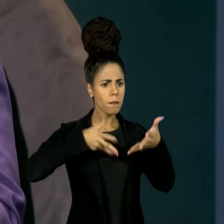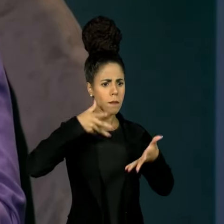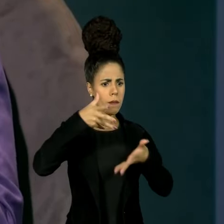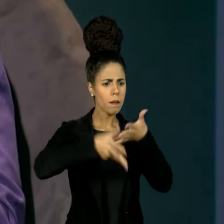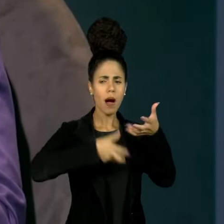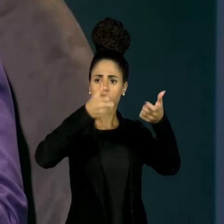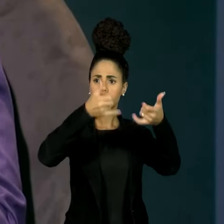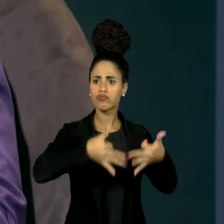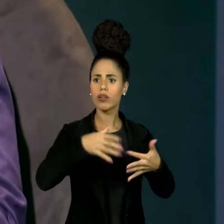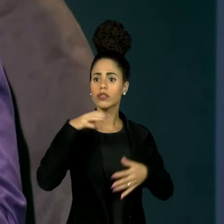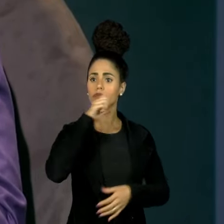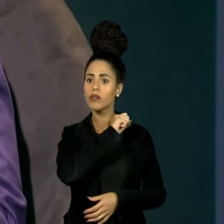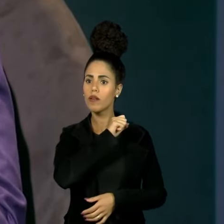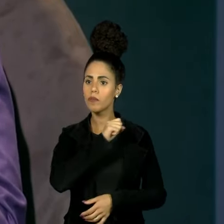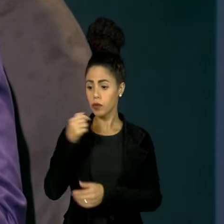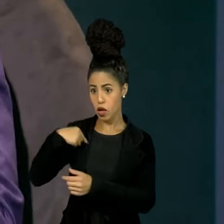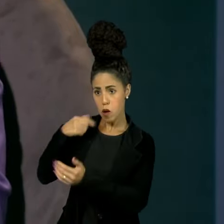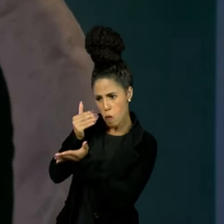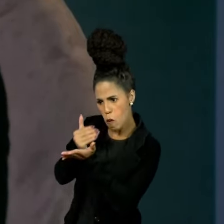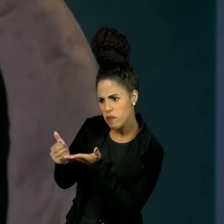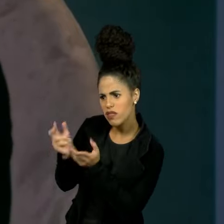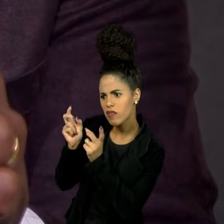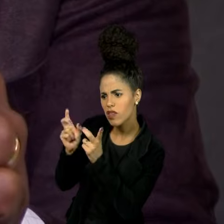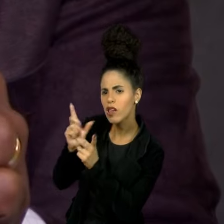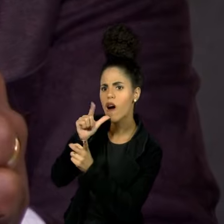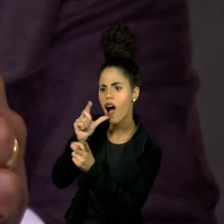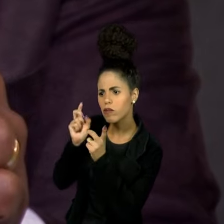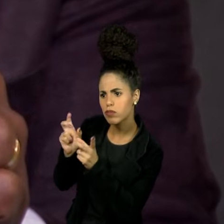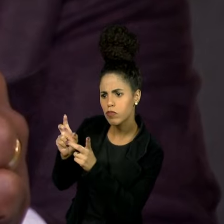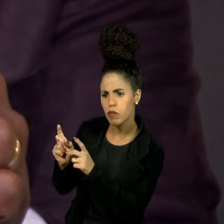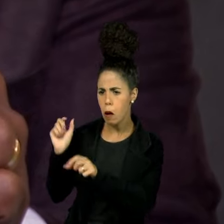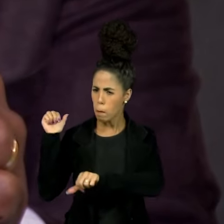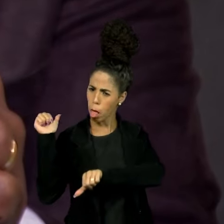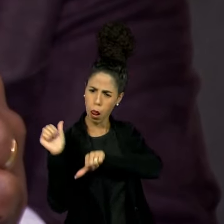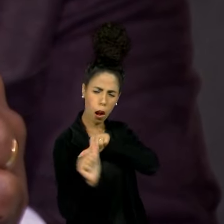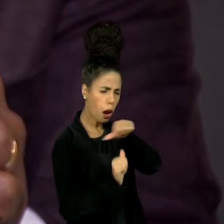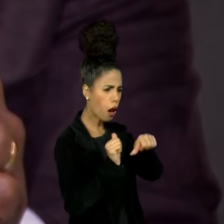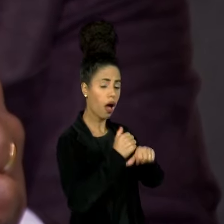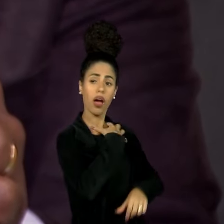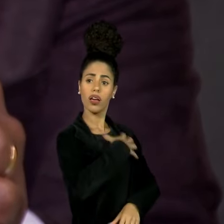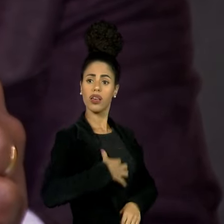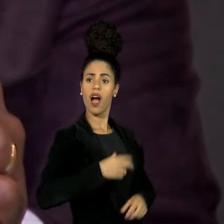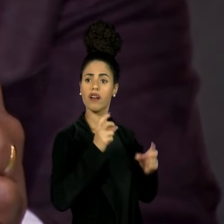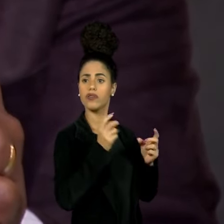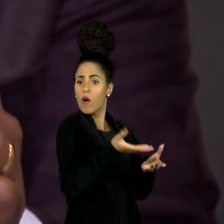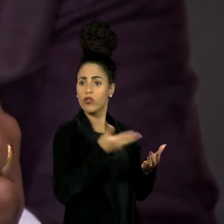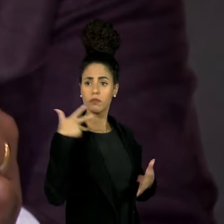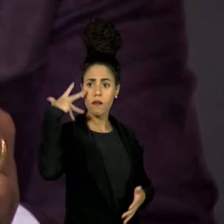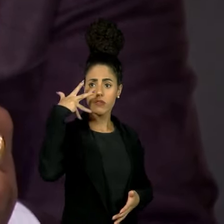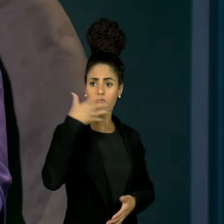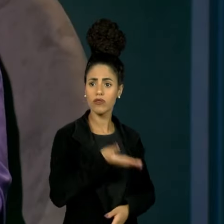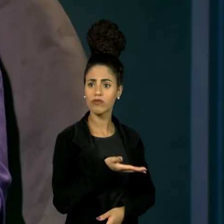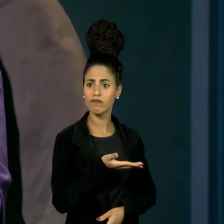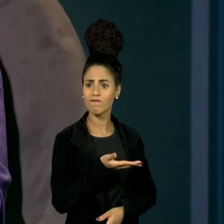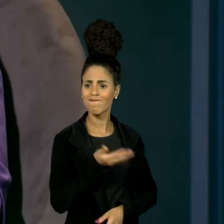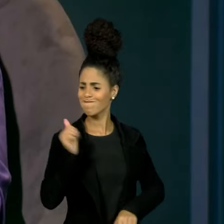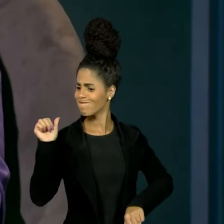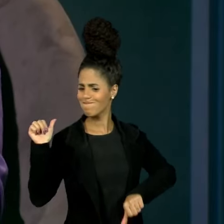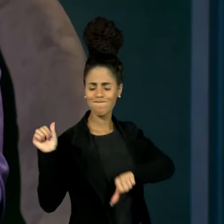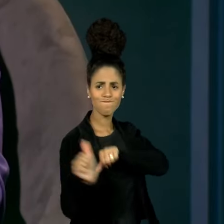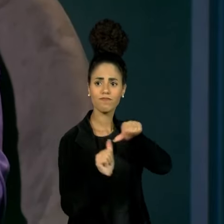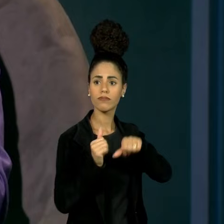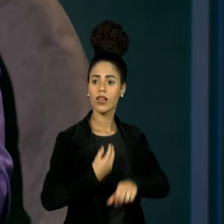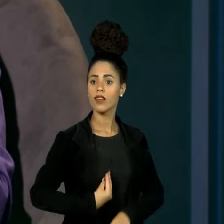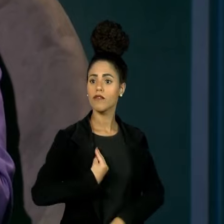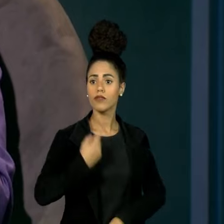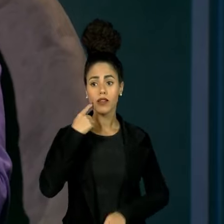renda vendendo água, por exemplo. Então ele deu um ensinamento de 1 minuto sobre empreendedorismo, né? E